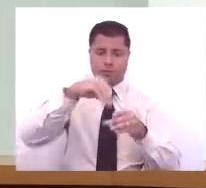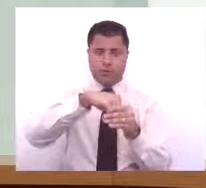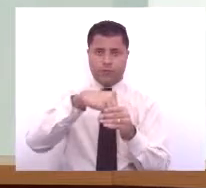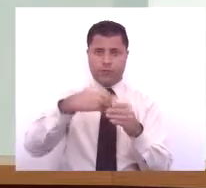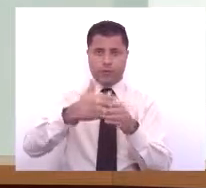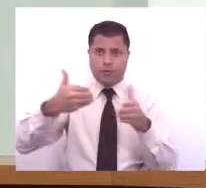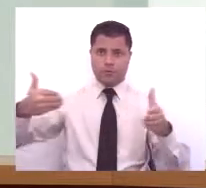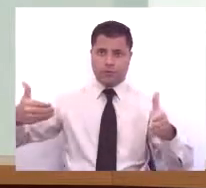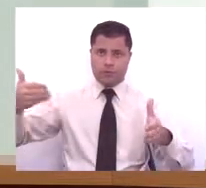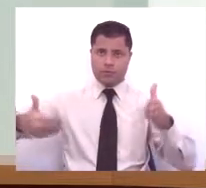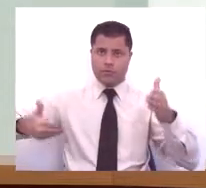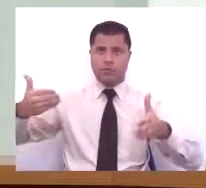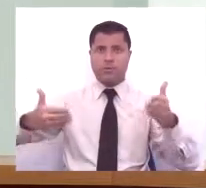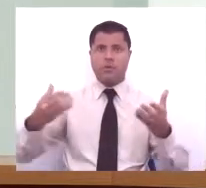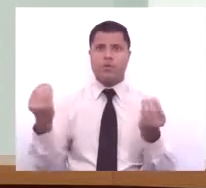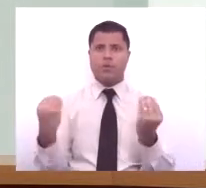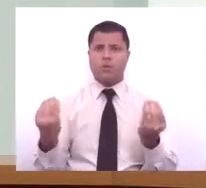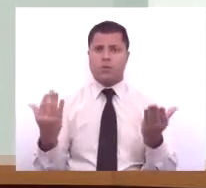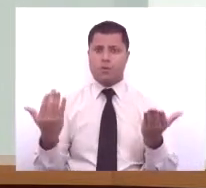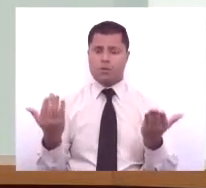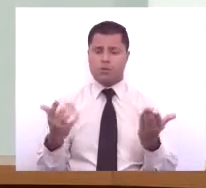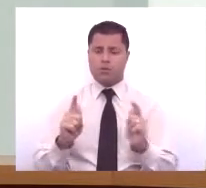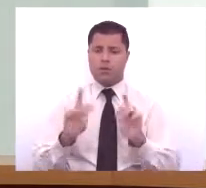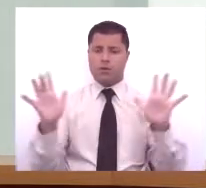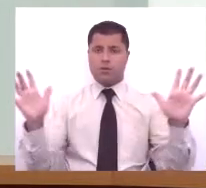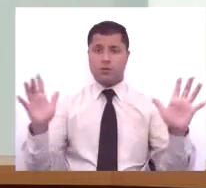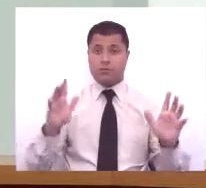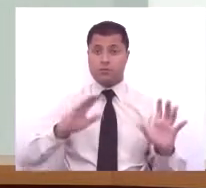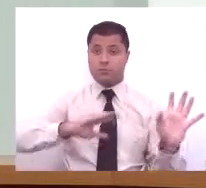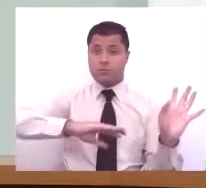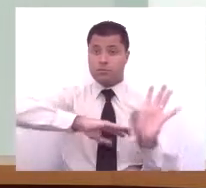A cidade emporcalhada.